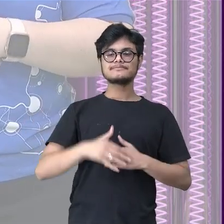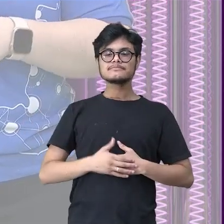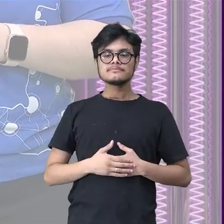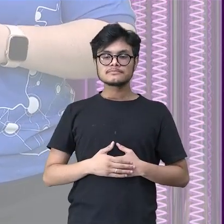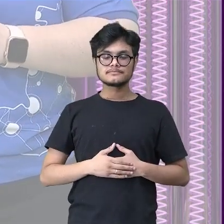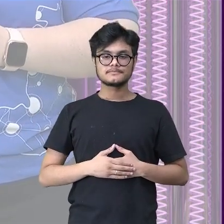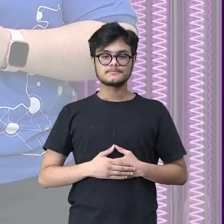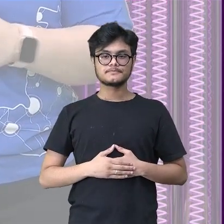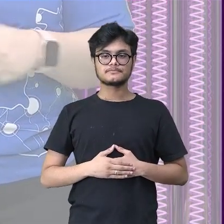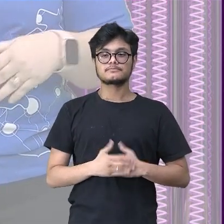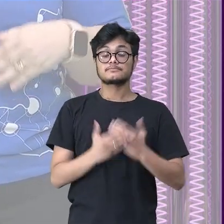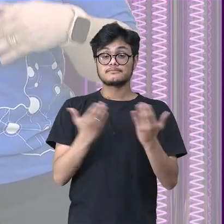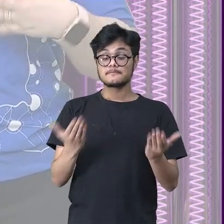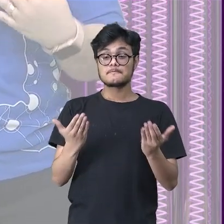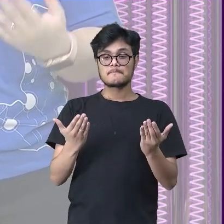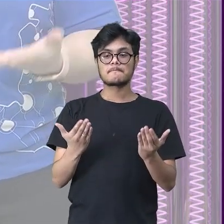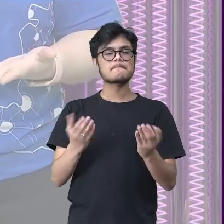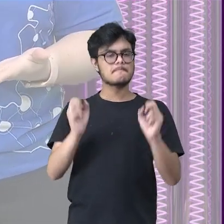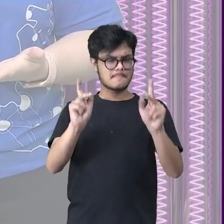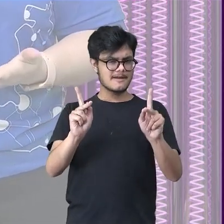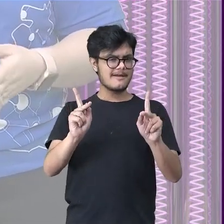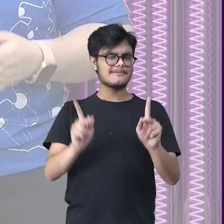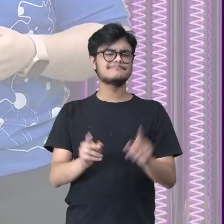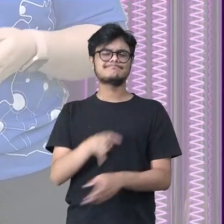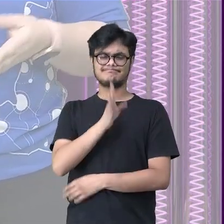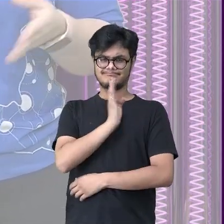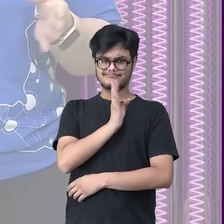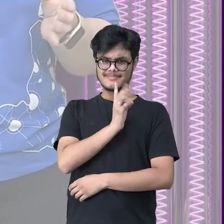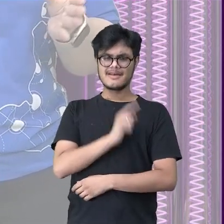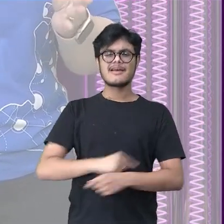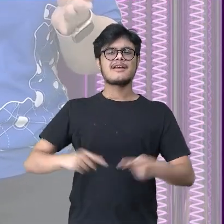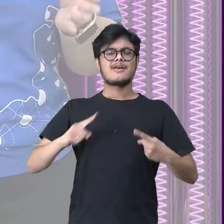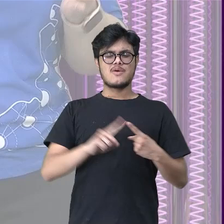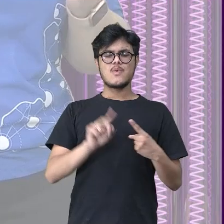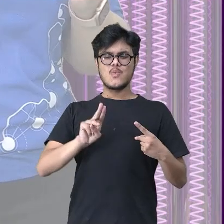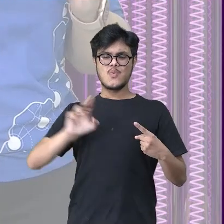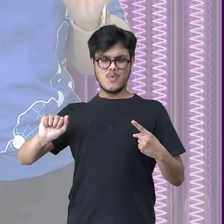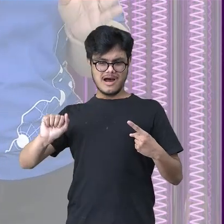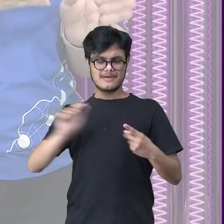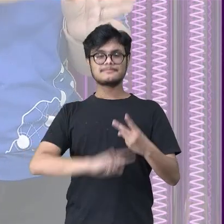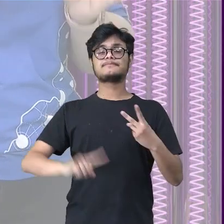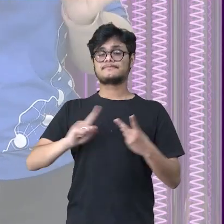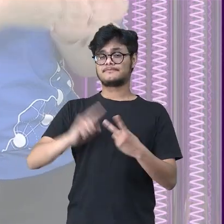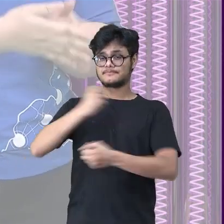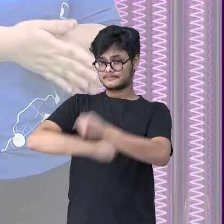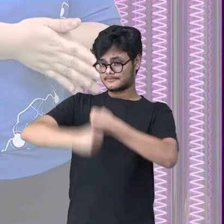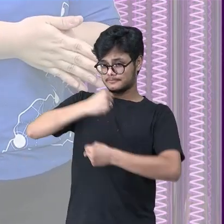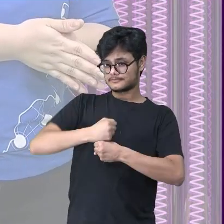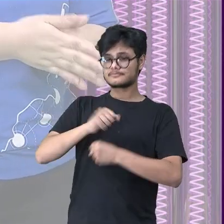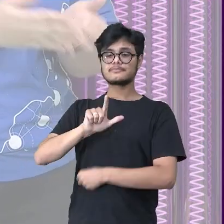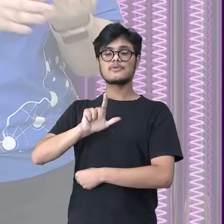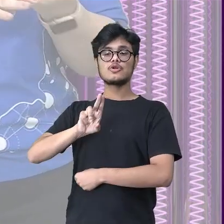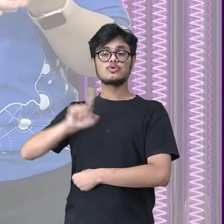certo? Então, agora que a gente conheceu aí as unidades de medida para medir distância